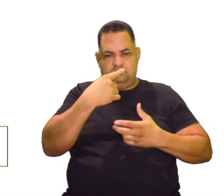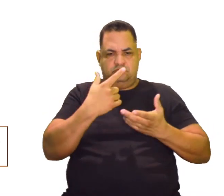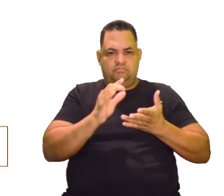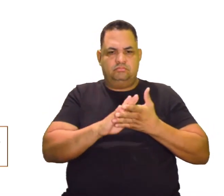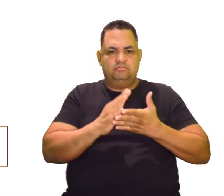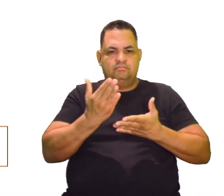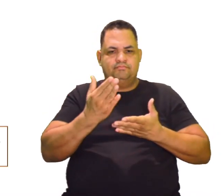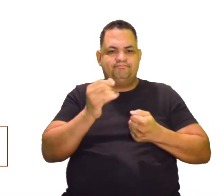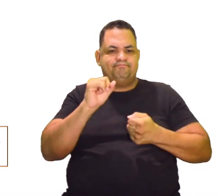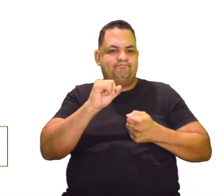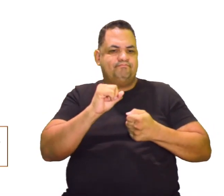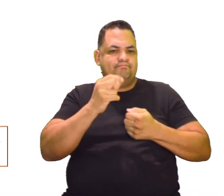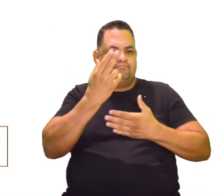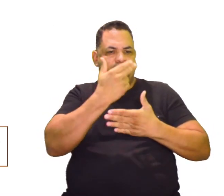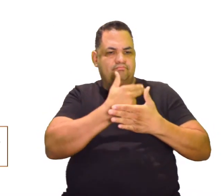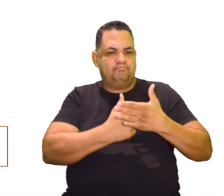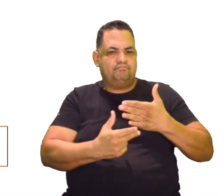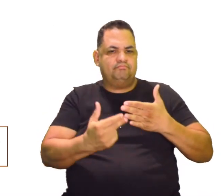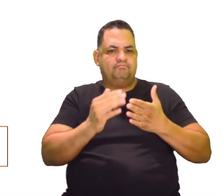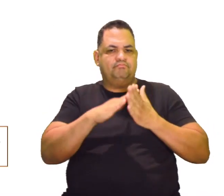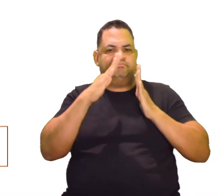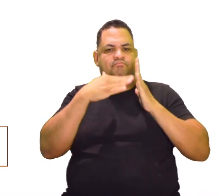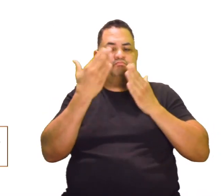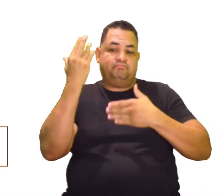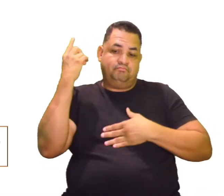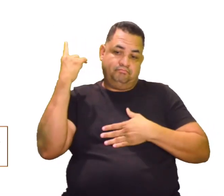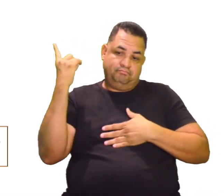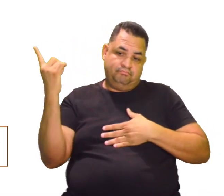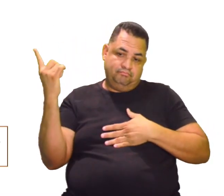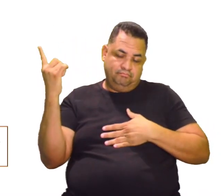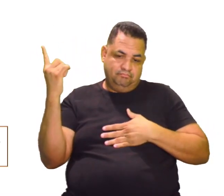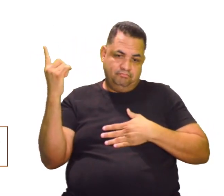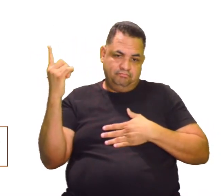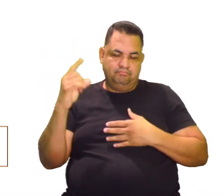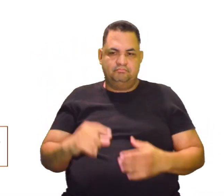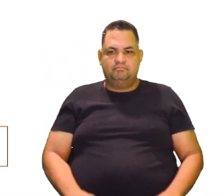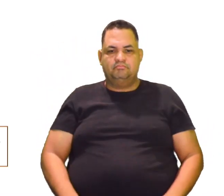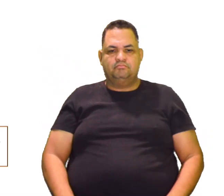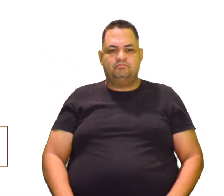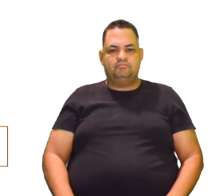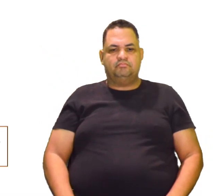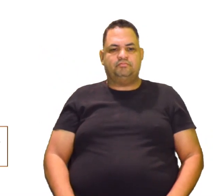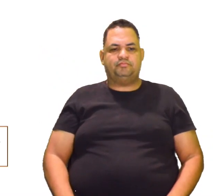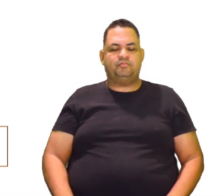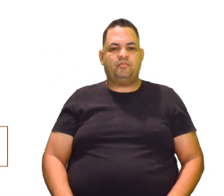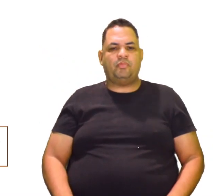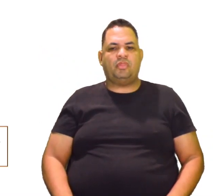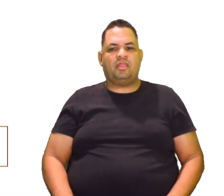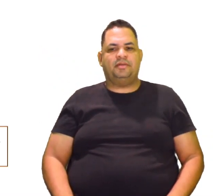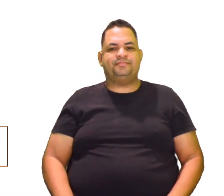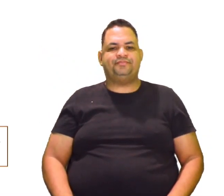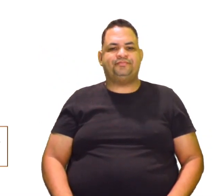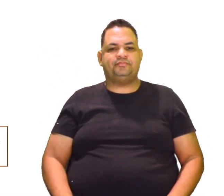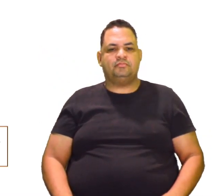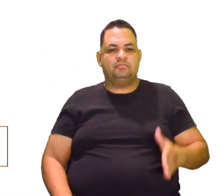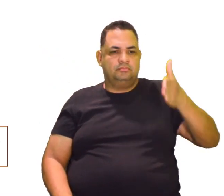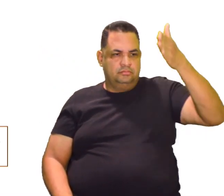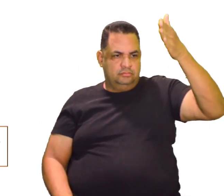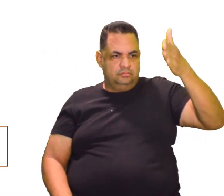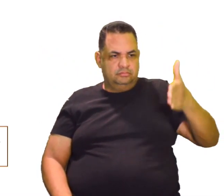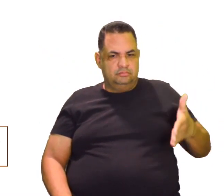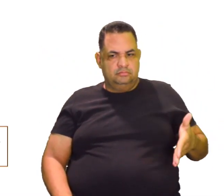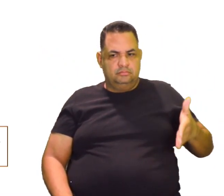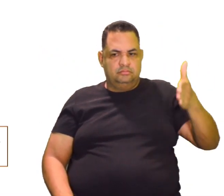né, desenhavam e pintavam dessa forma. E aqui esse mural, né, uma